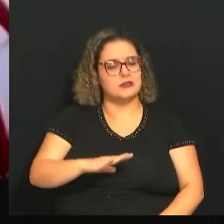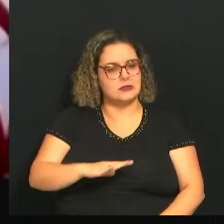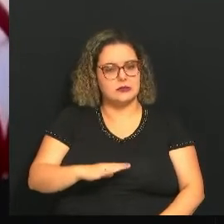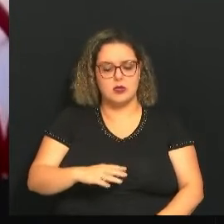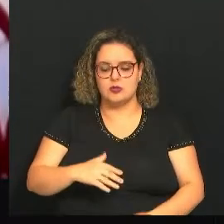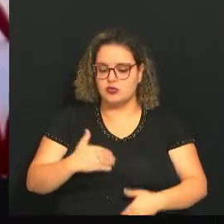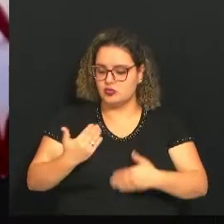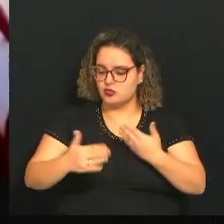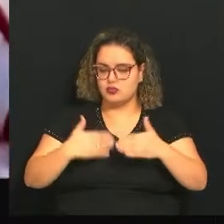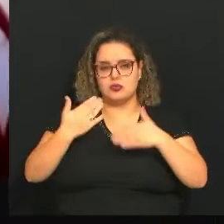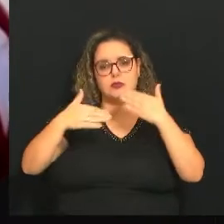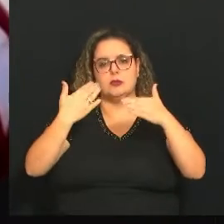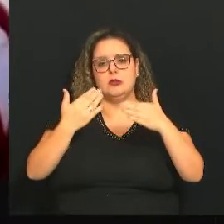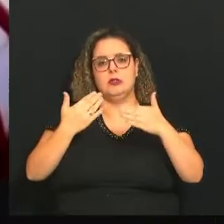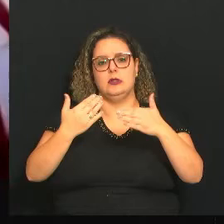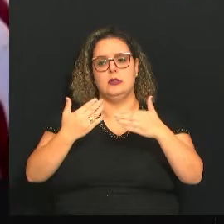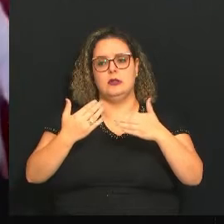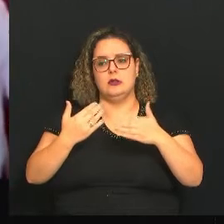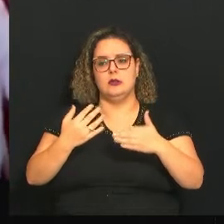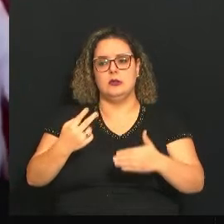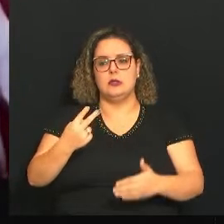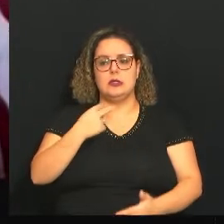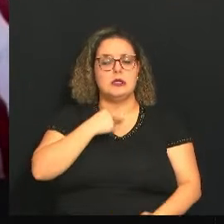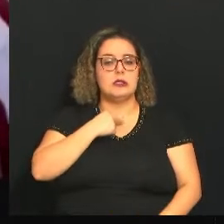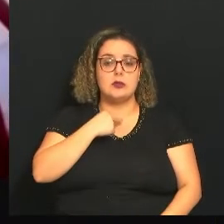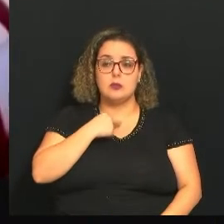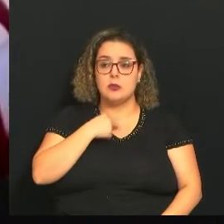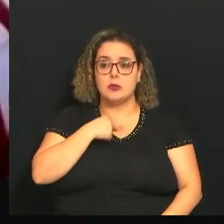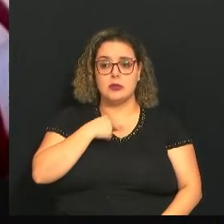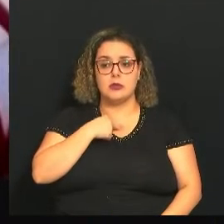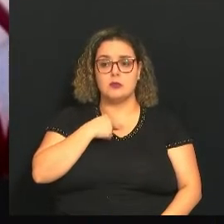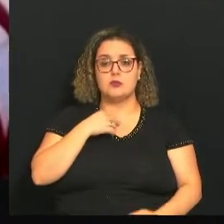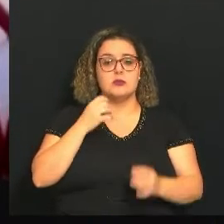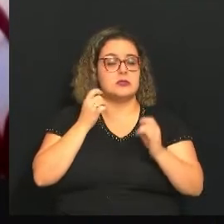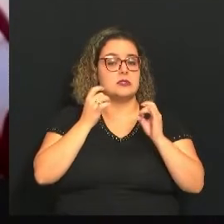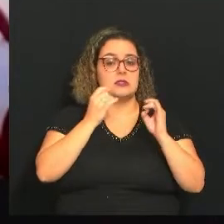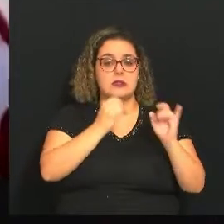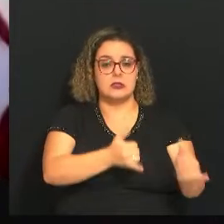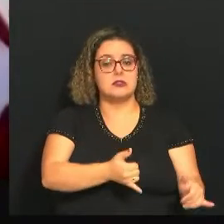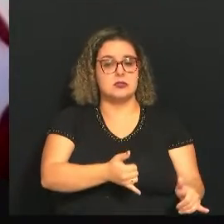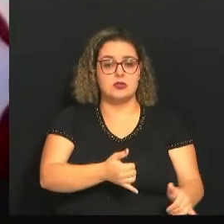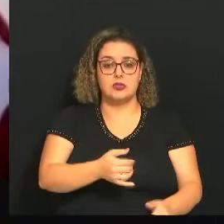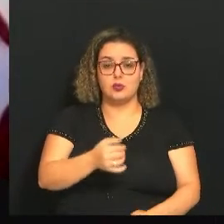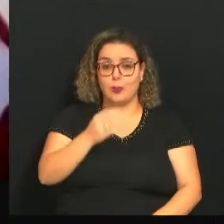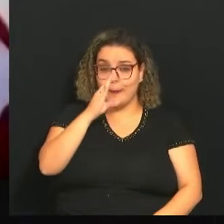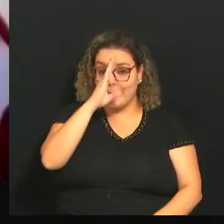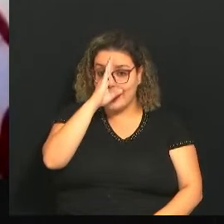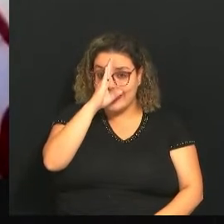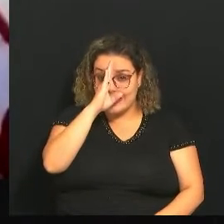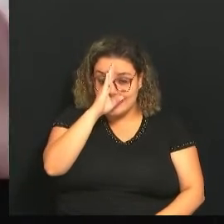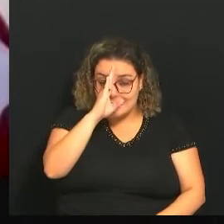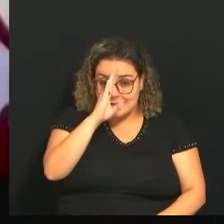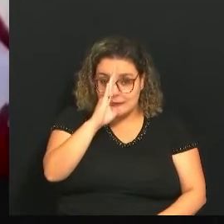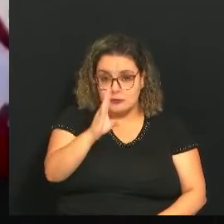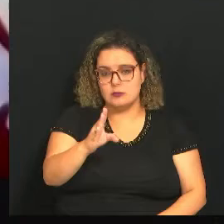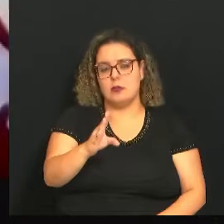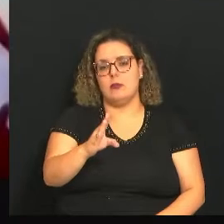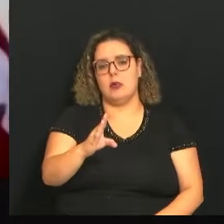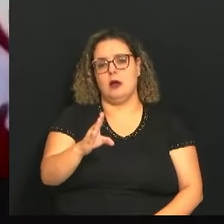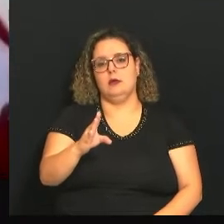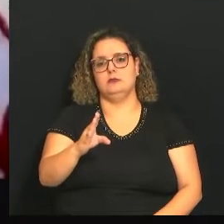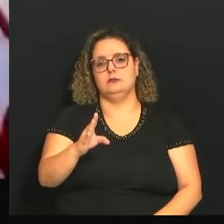mão do seu principal instrumento, que é o servidor público, né? A valorização desse servidor. Para